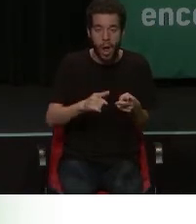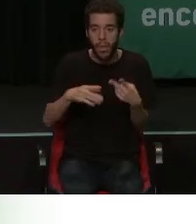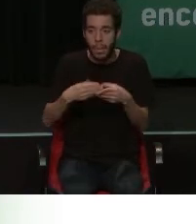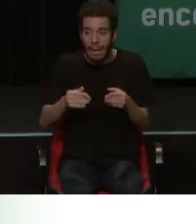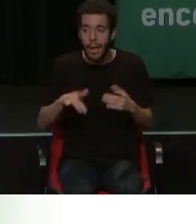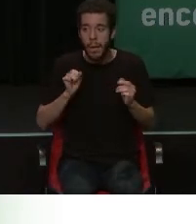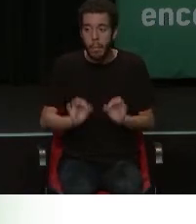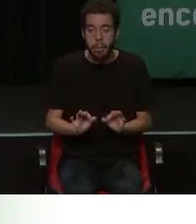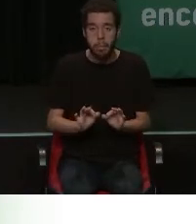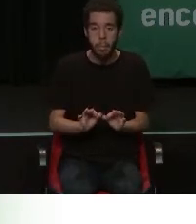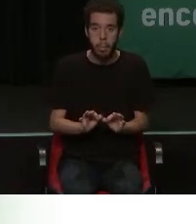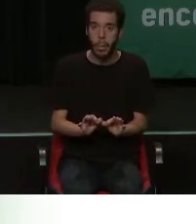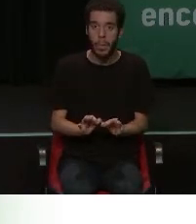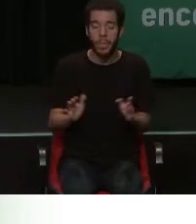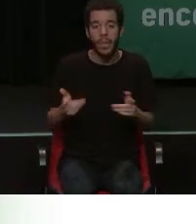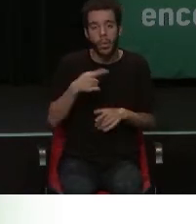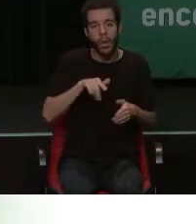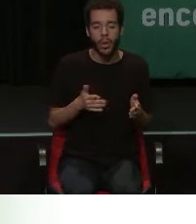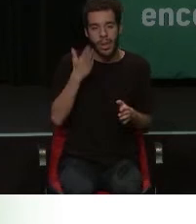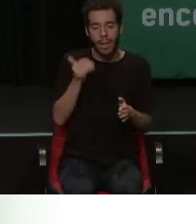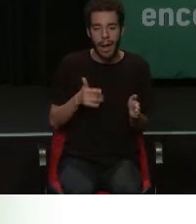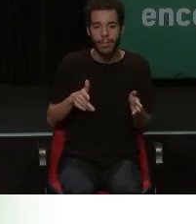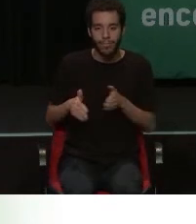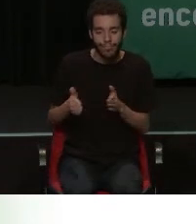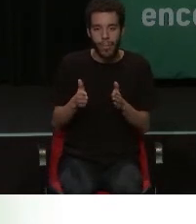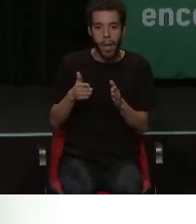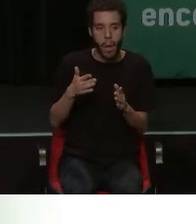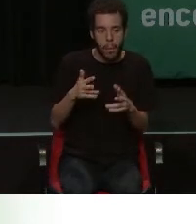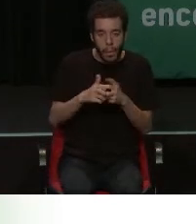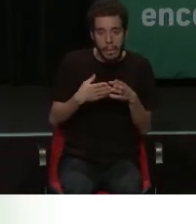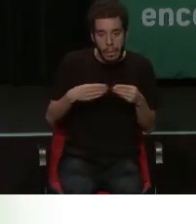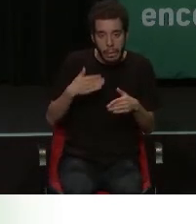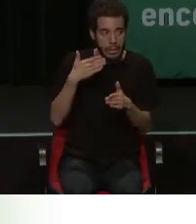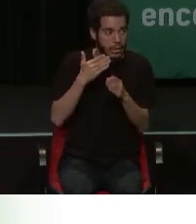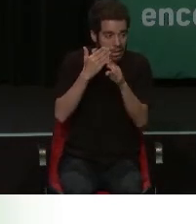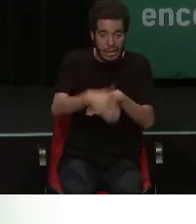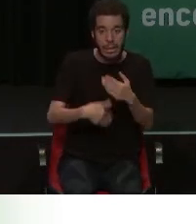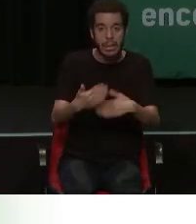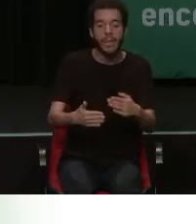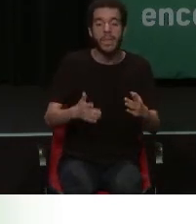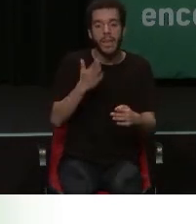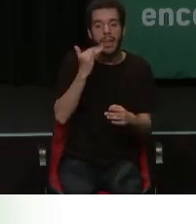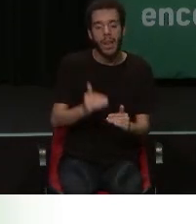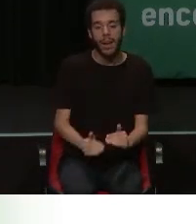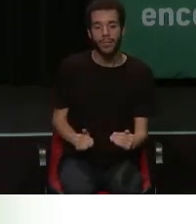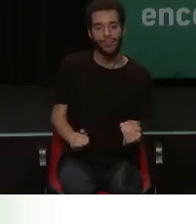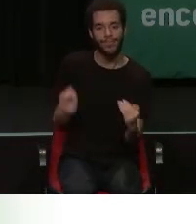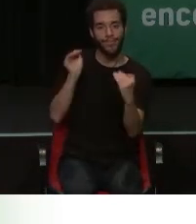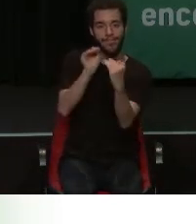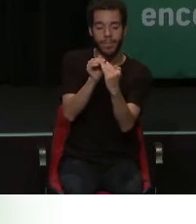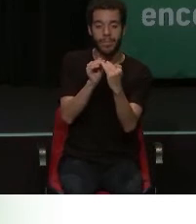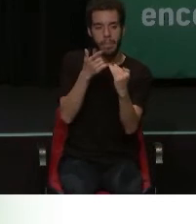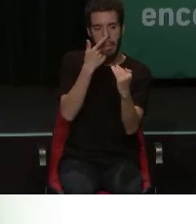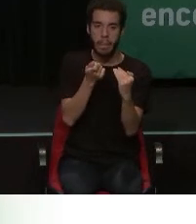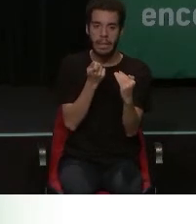nossa abordagem visa ultrapassar esse problema e tentar atingir um nível parecido em termos